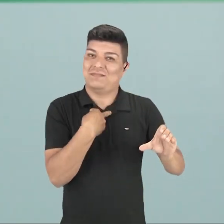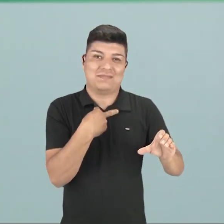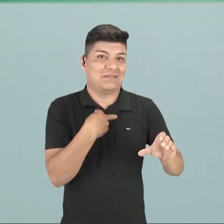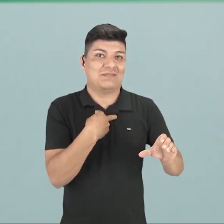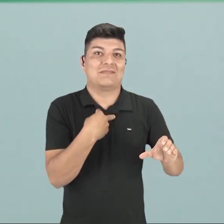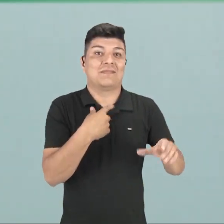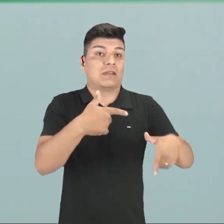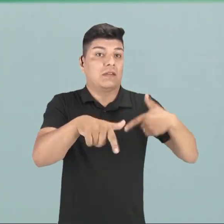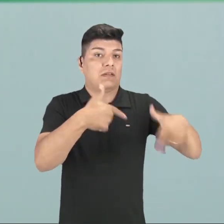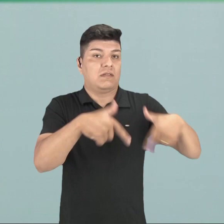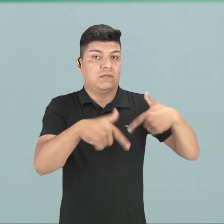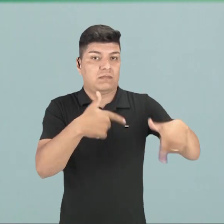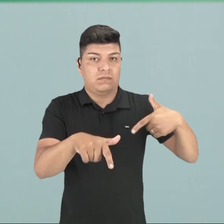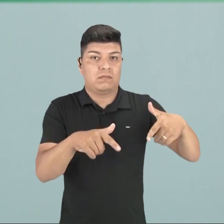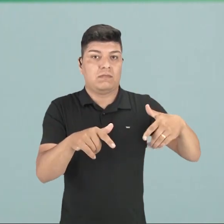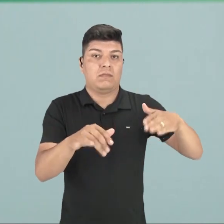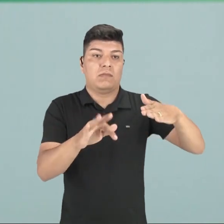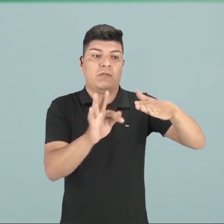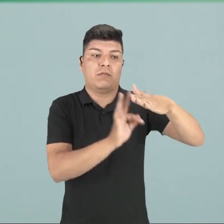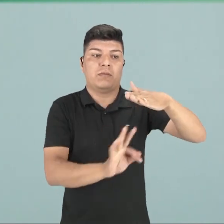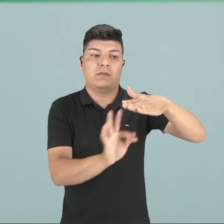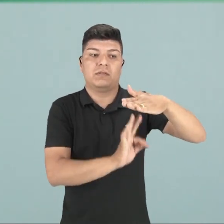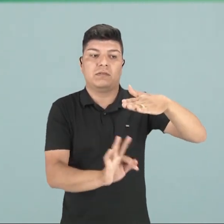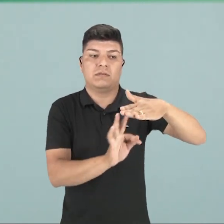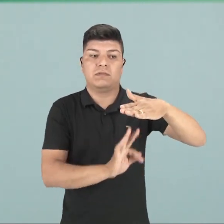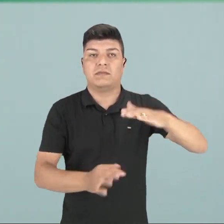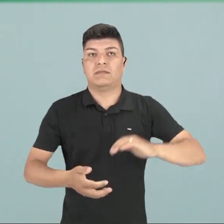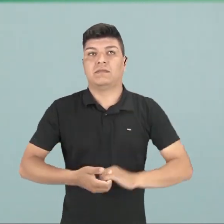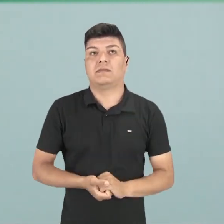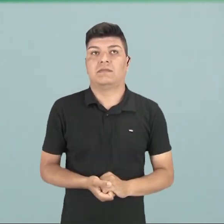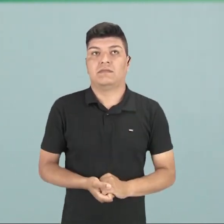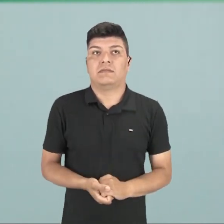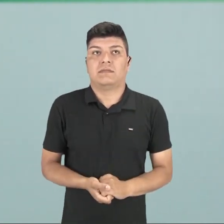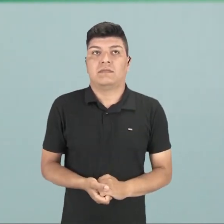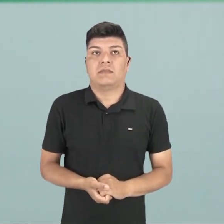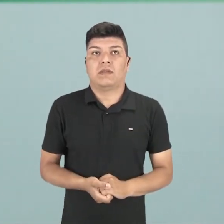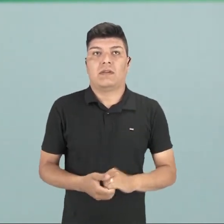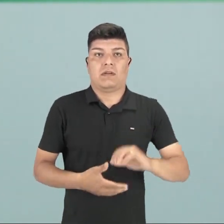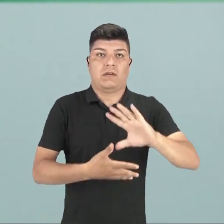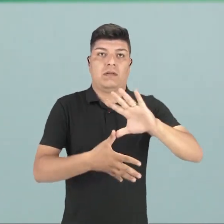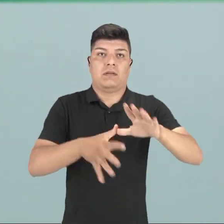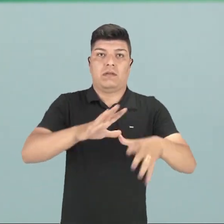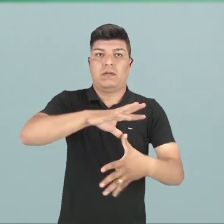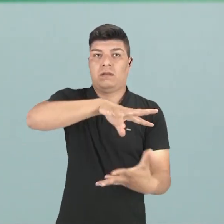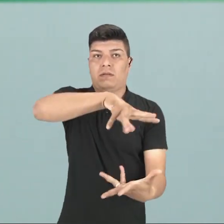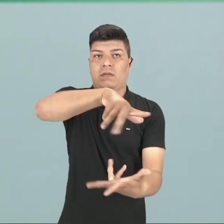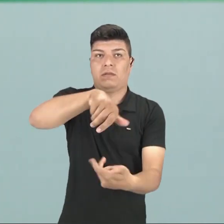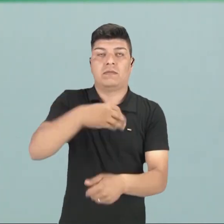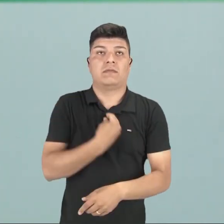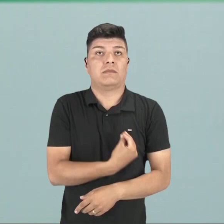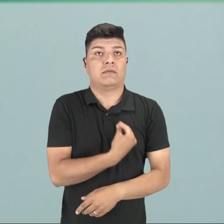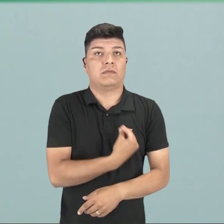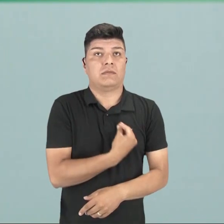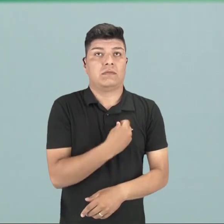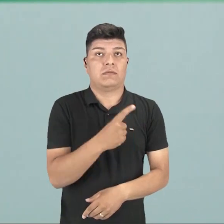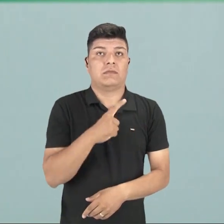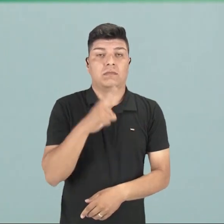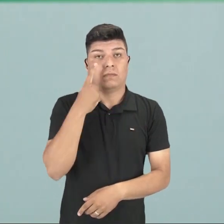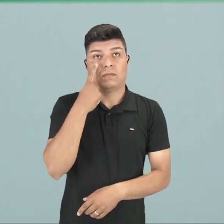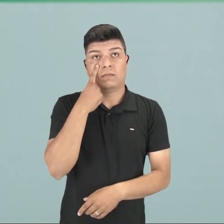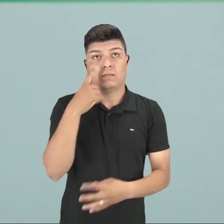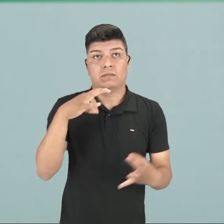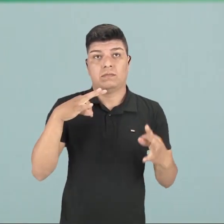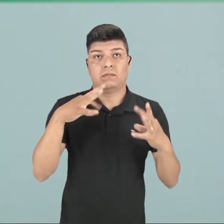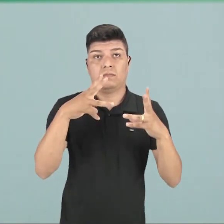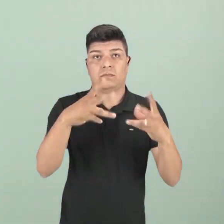está falando de trabalho formalizado. Em meio à pandemia, né, que estamos vivendo, temos ouvido em